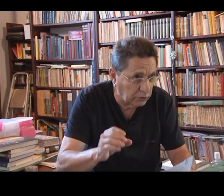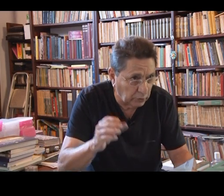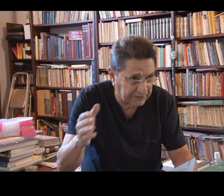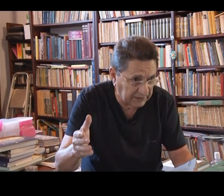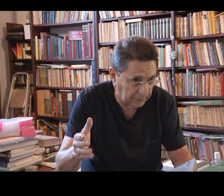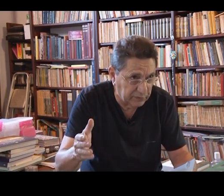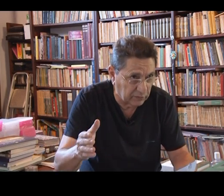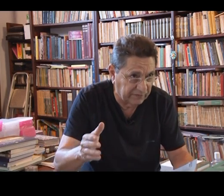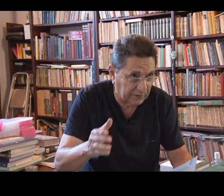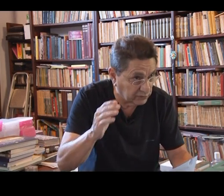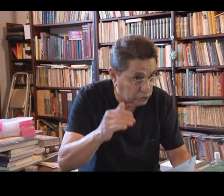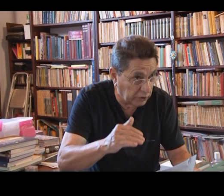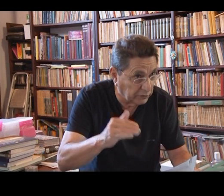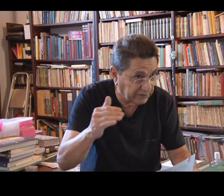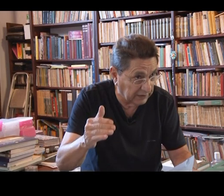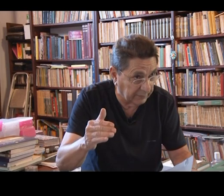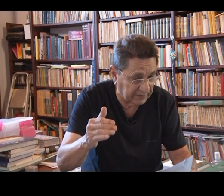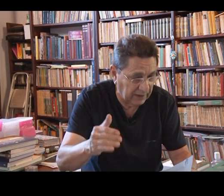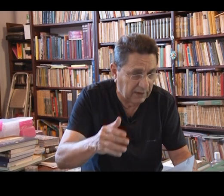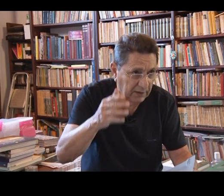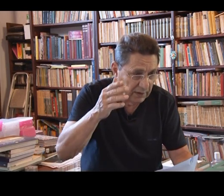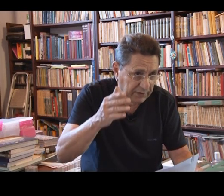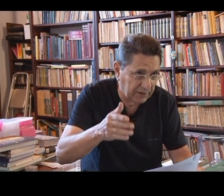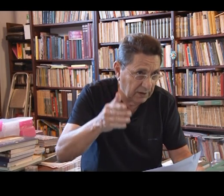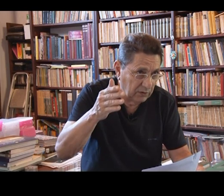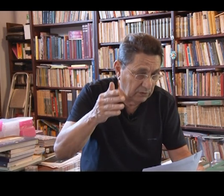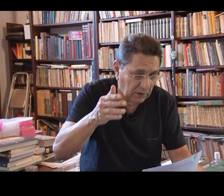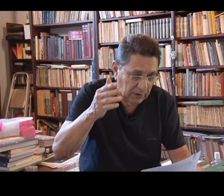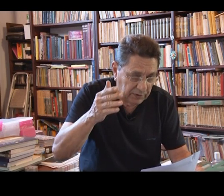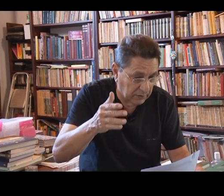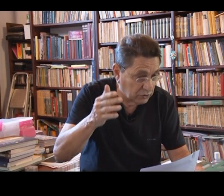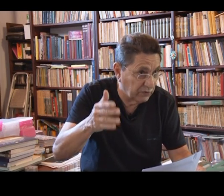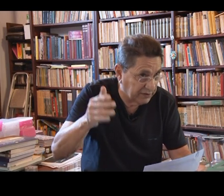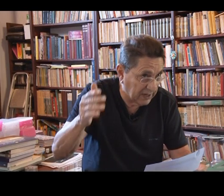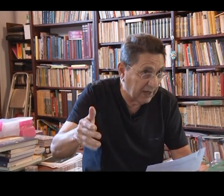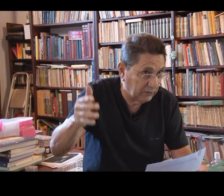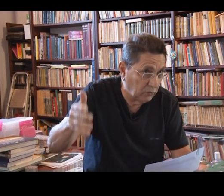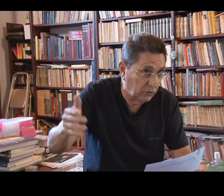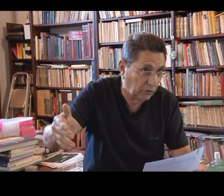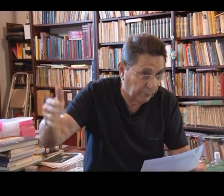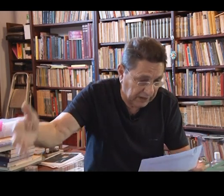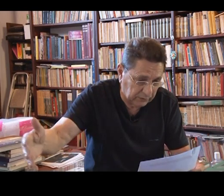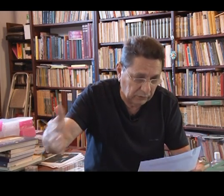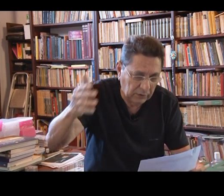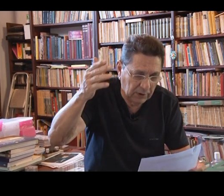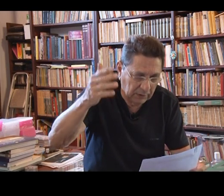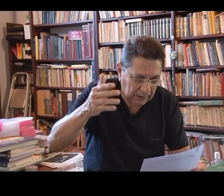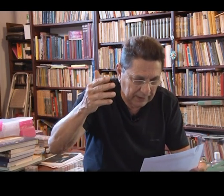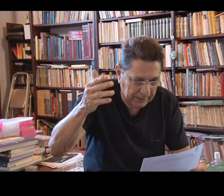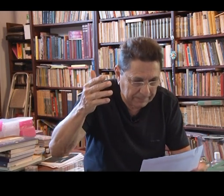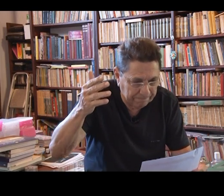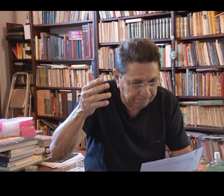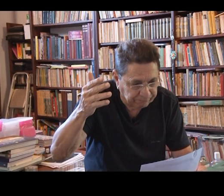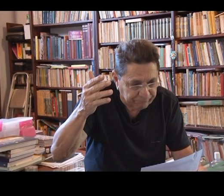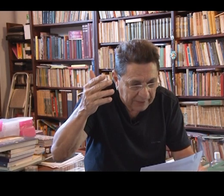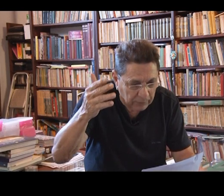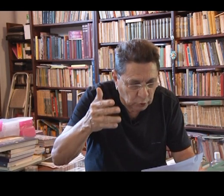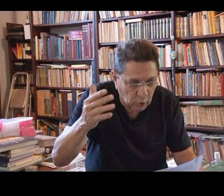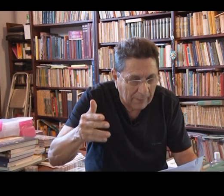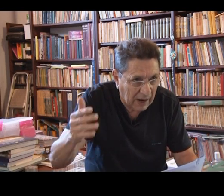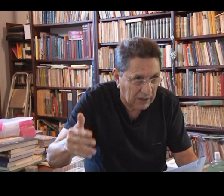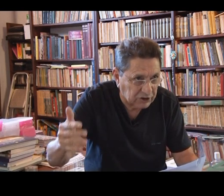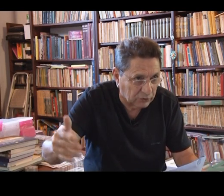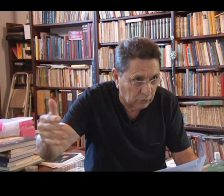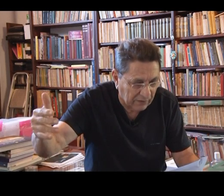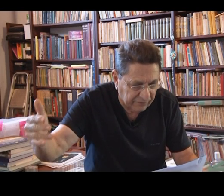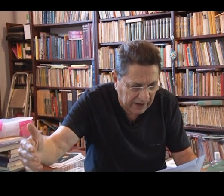versos octossílabos, com versos de 8 sílabas. Né? São José do Rio Preto,